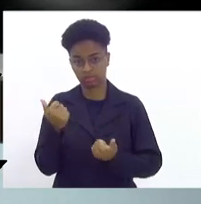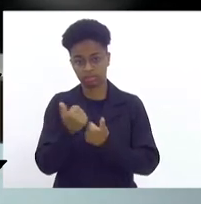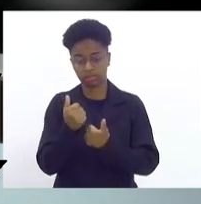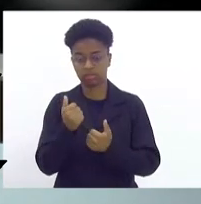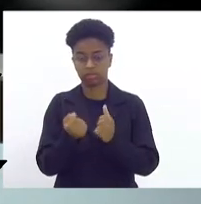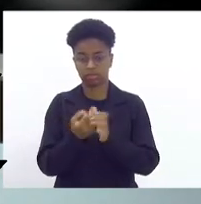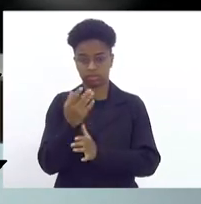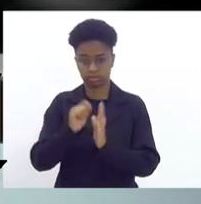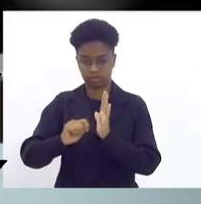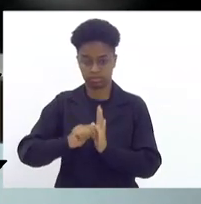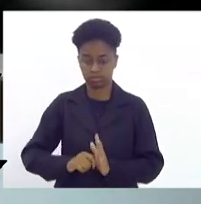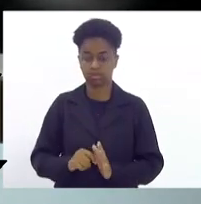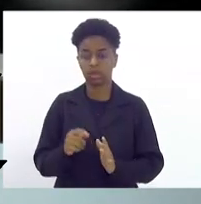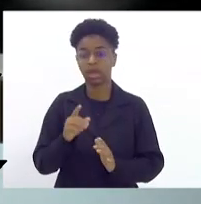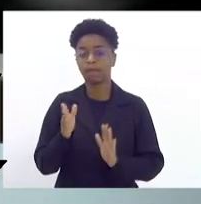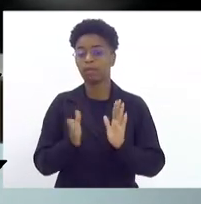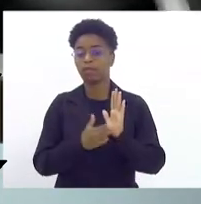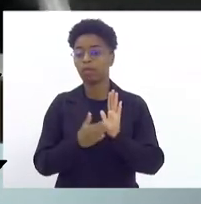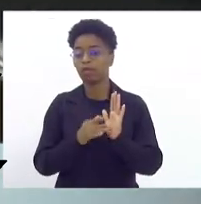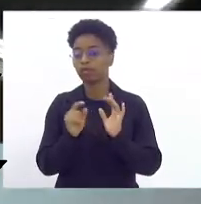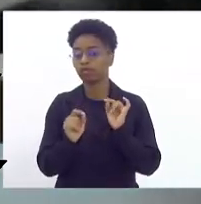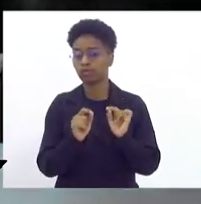proposta seria o seguinte, seria